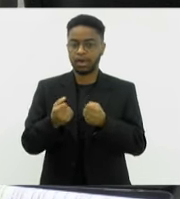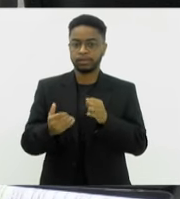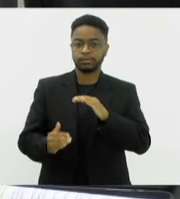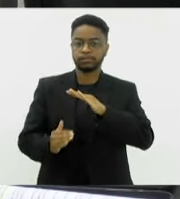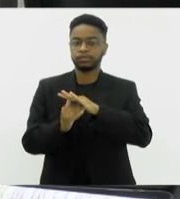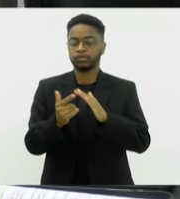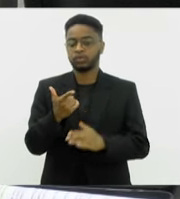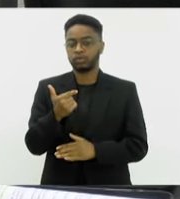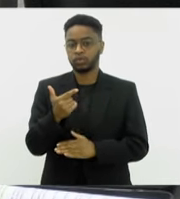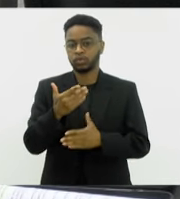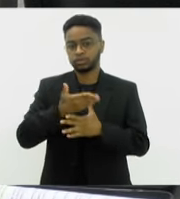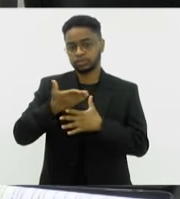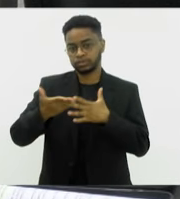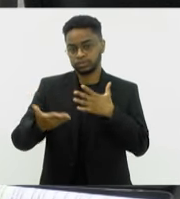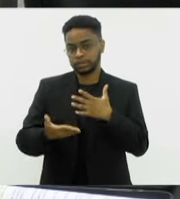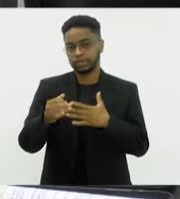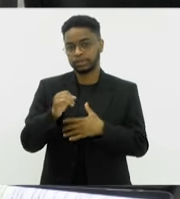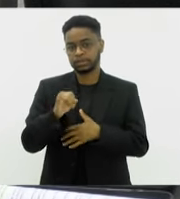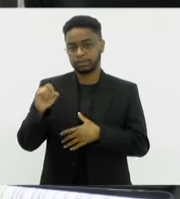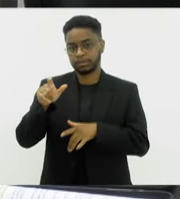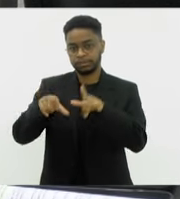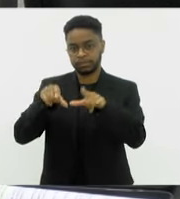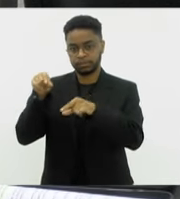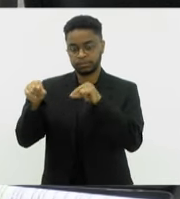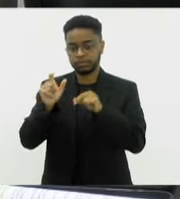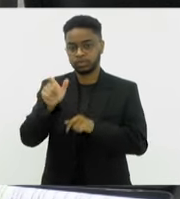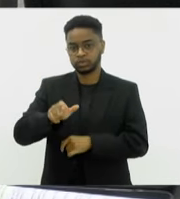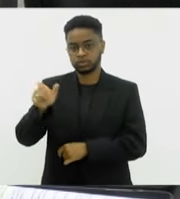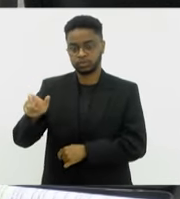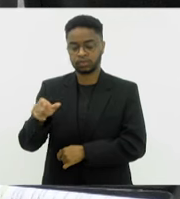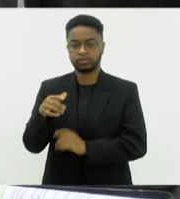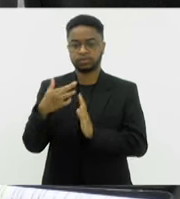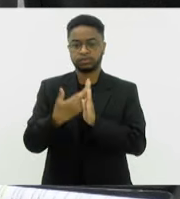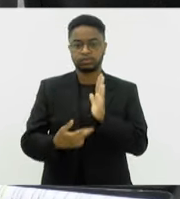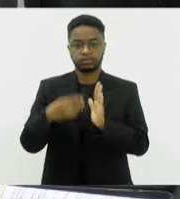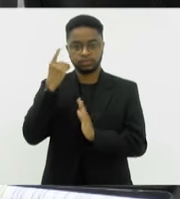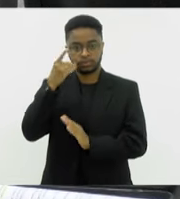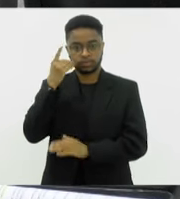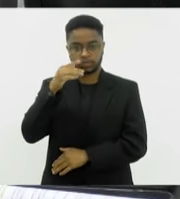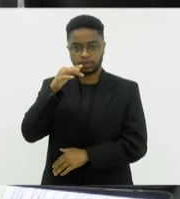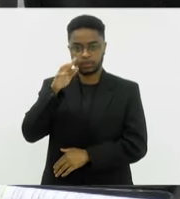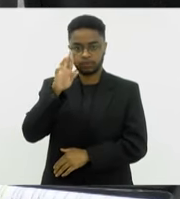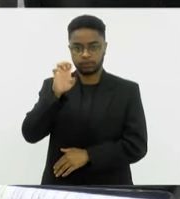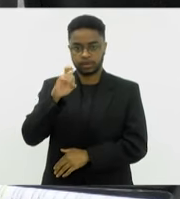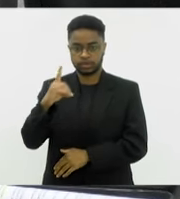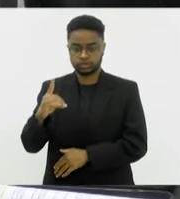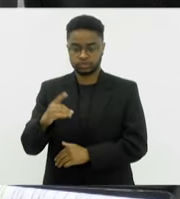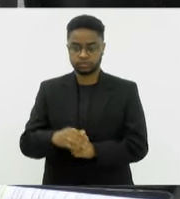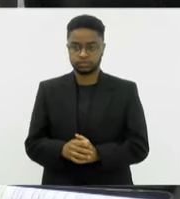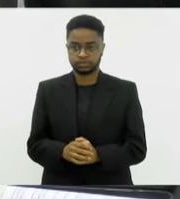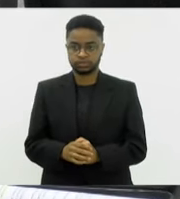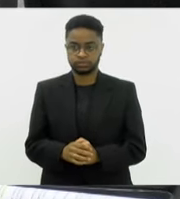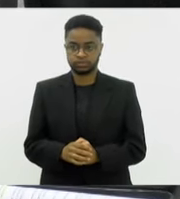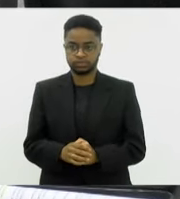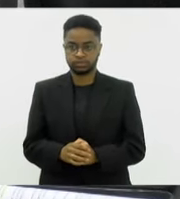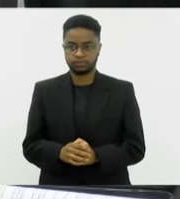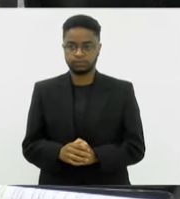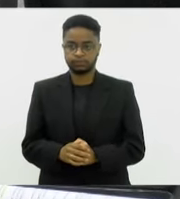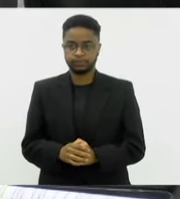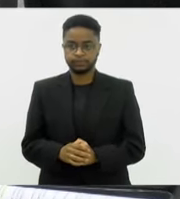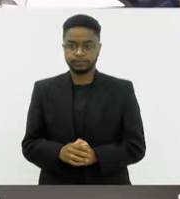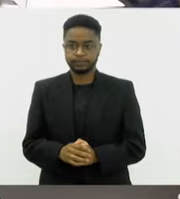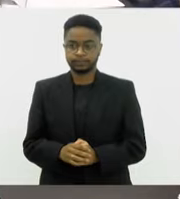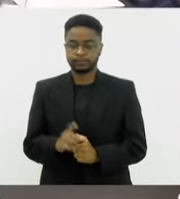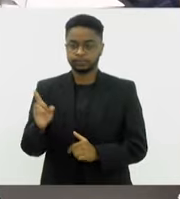a critério do contribuinte. A relatoria do deputado Fred Pacheco. Pode. Cadê a assessoria do Fred?